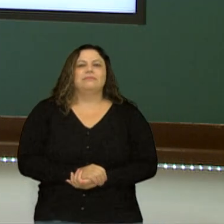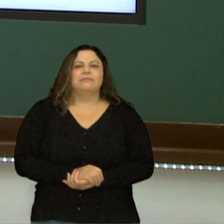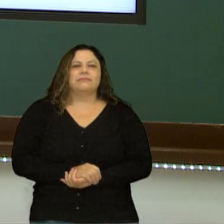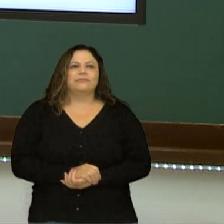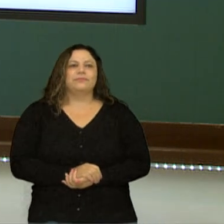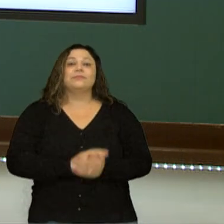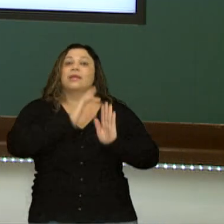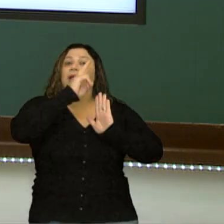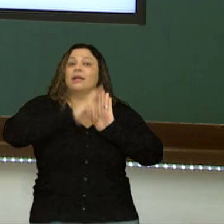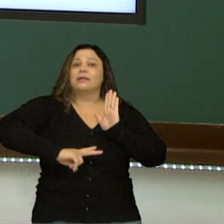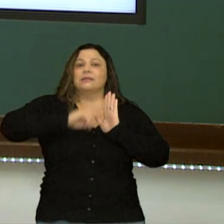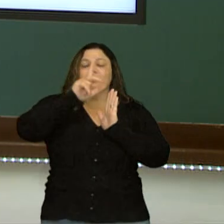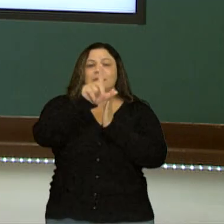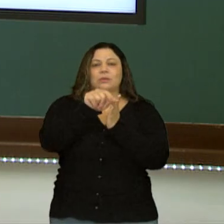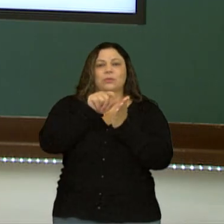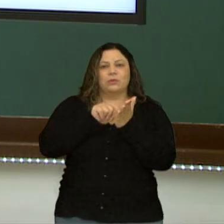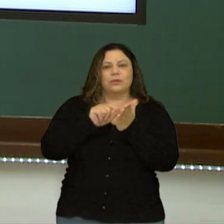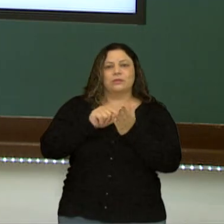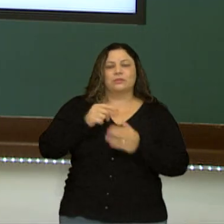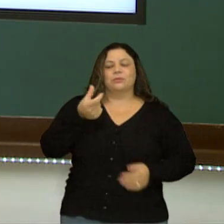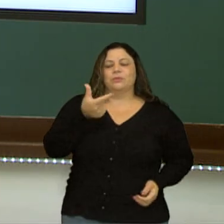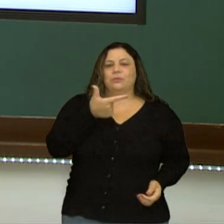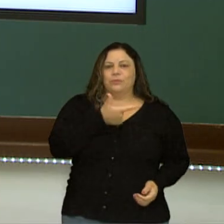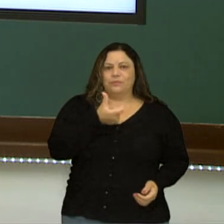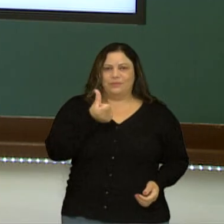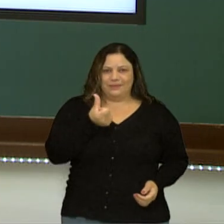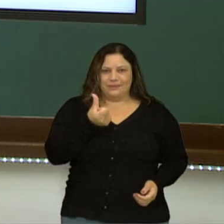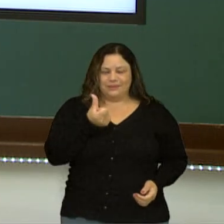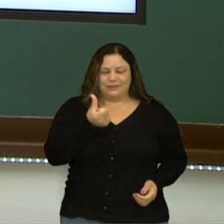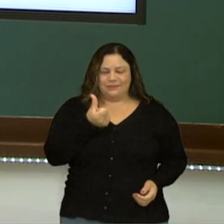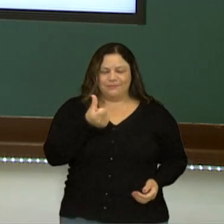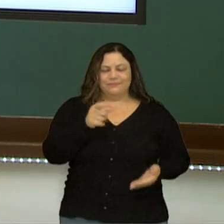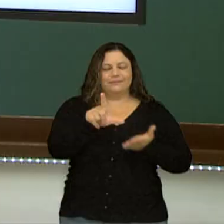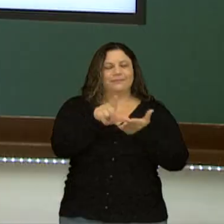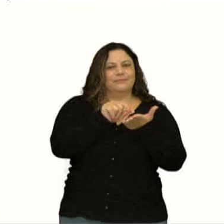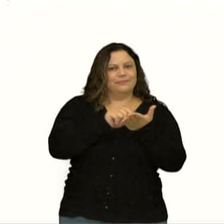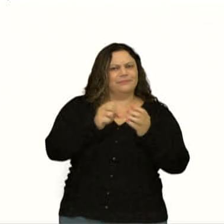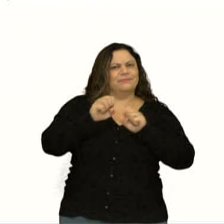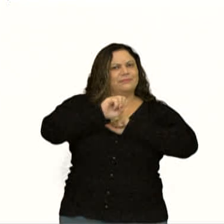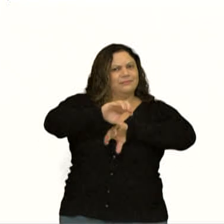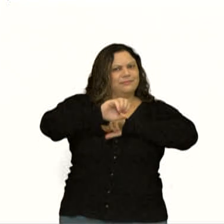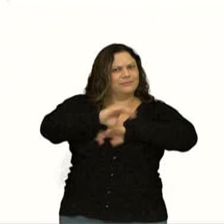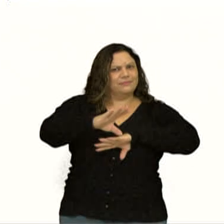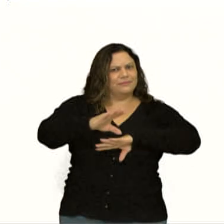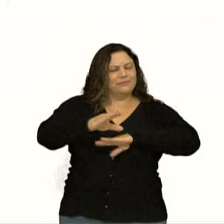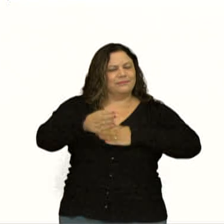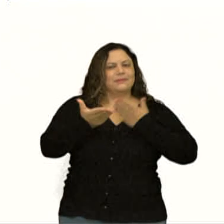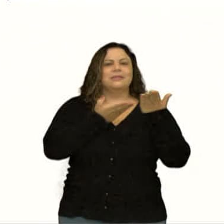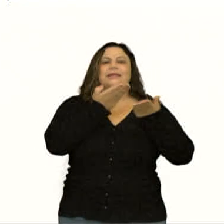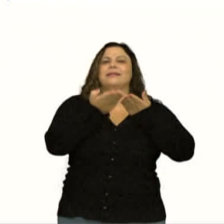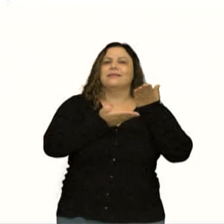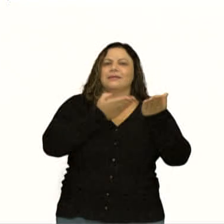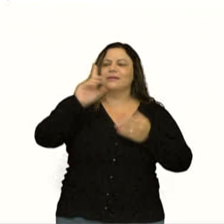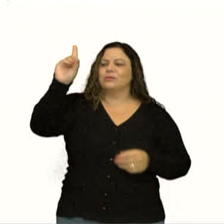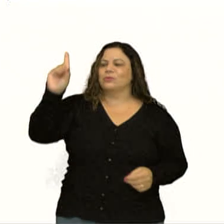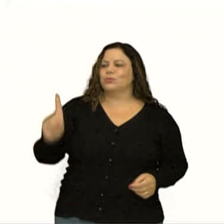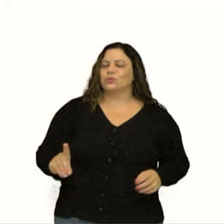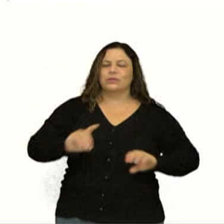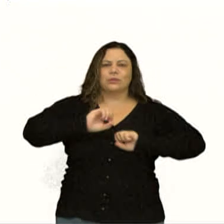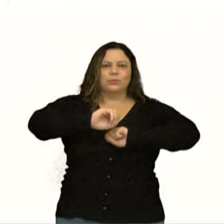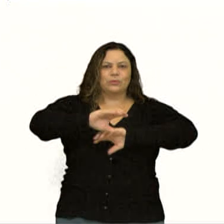Leia o artigo 26, vamos ler lá o artigo 26, já que eu falei de educação, que trata do direito à